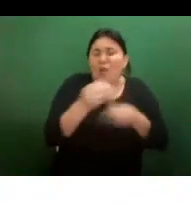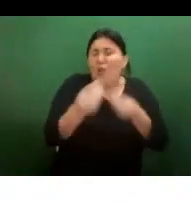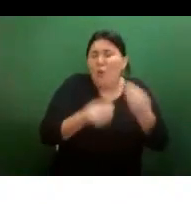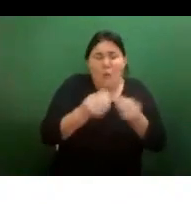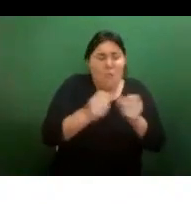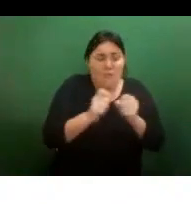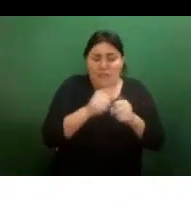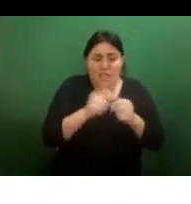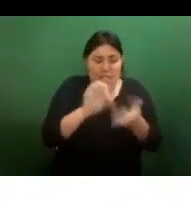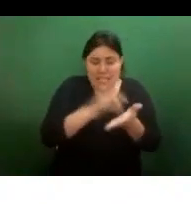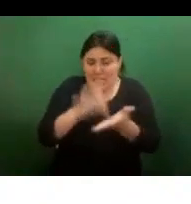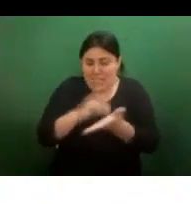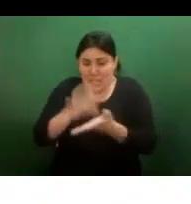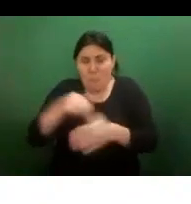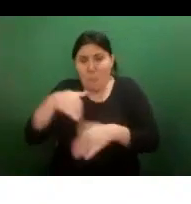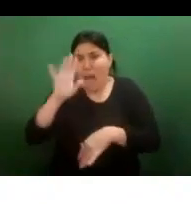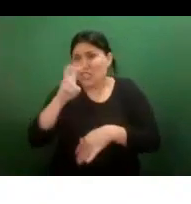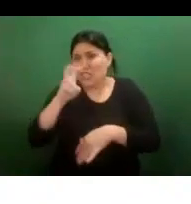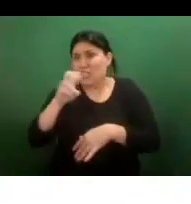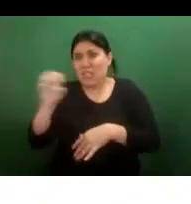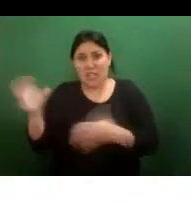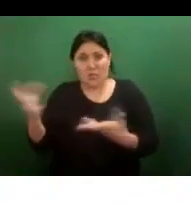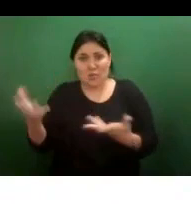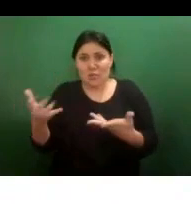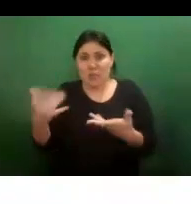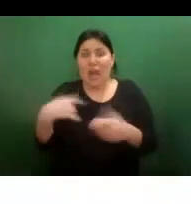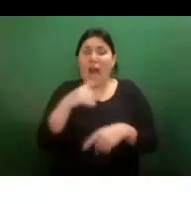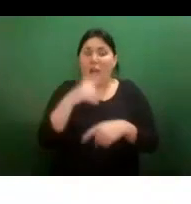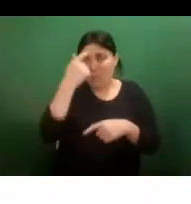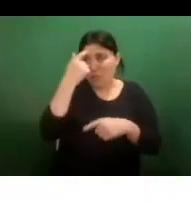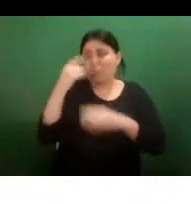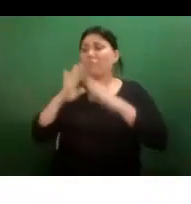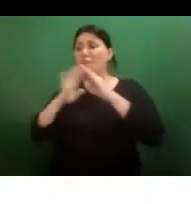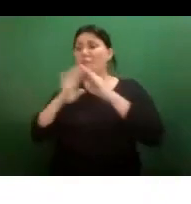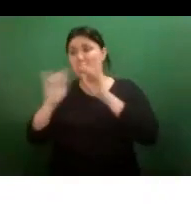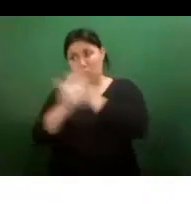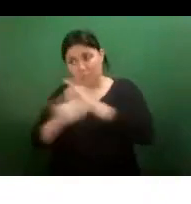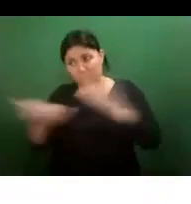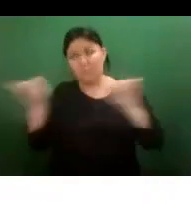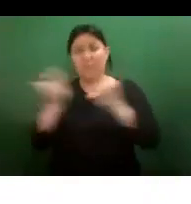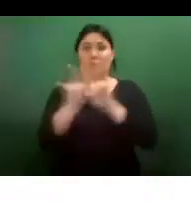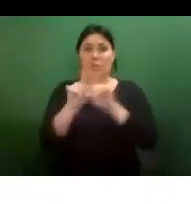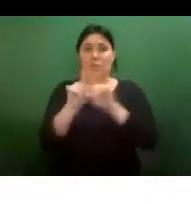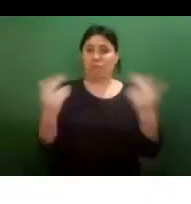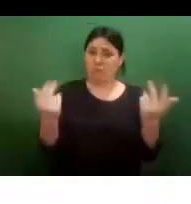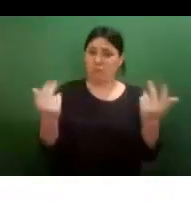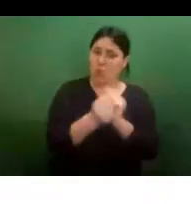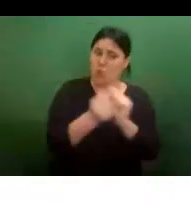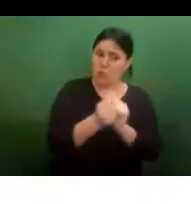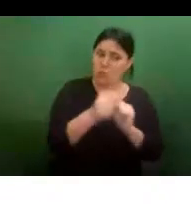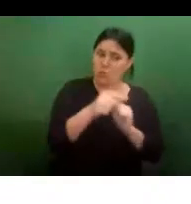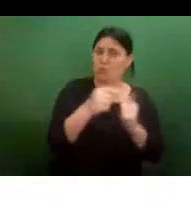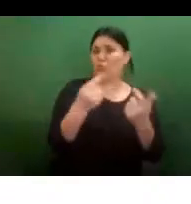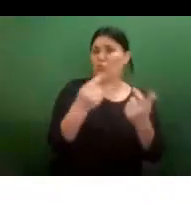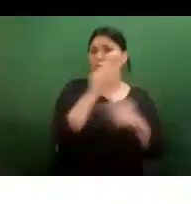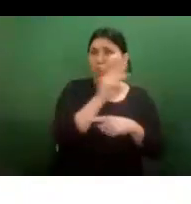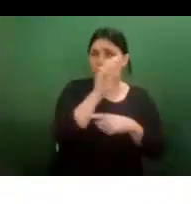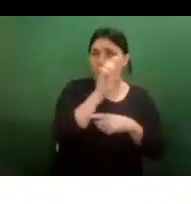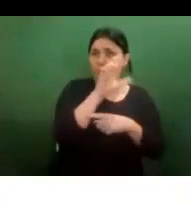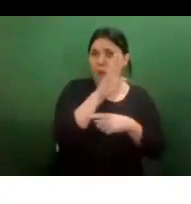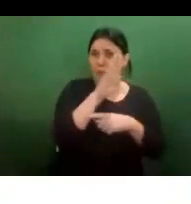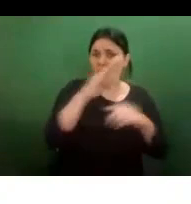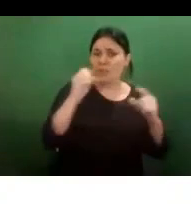vivo no Facebook, controla a presença por um formulário, e assim nós fizemos. As minhas meninas, como eu gosto de chamar,